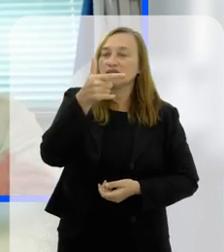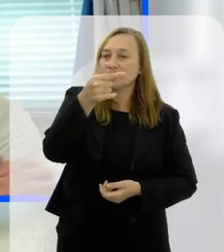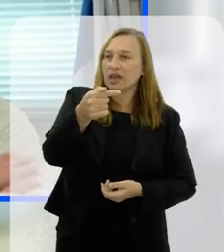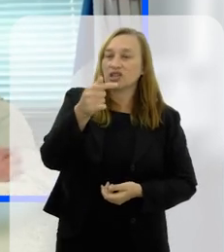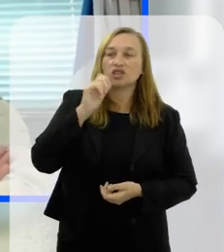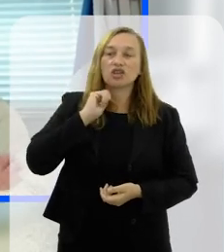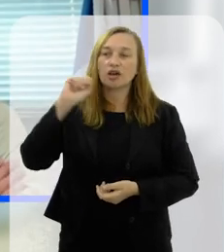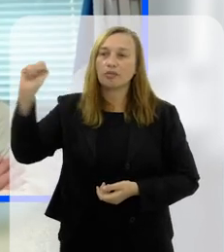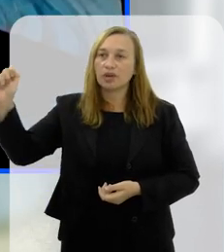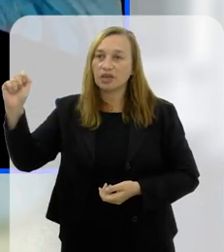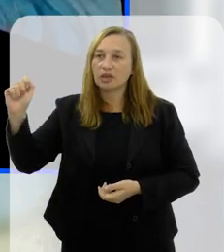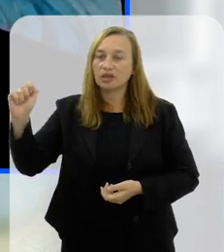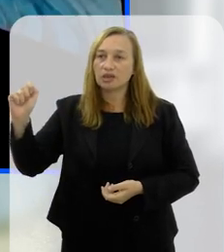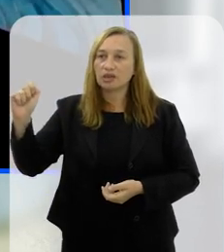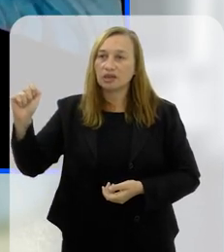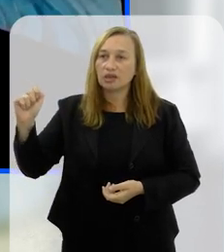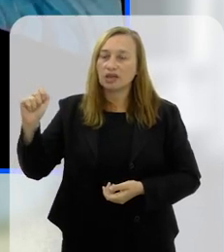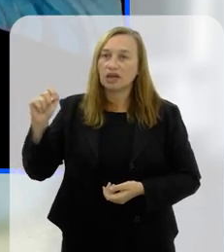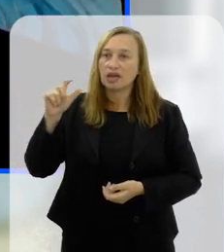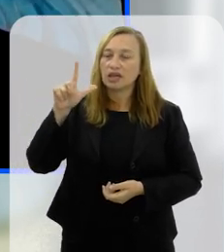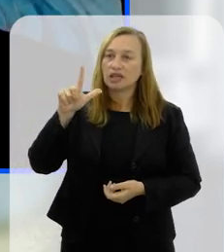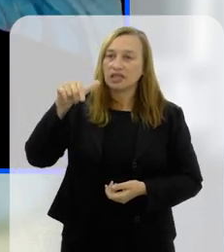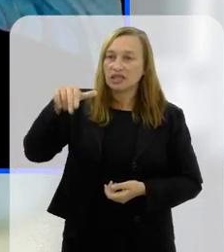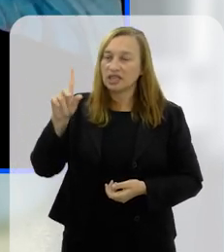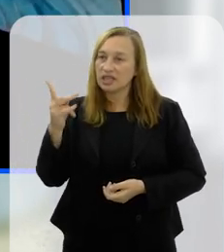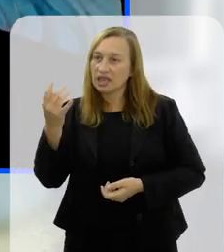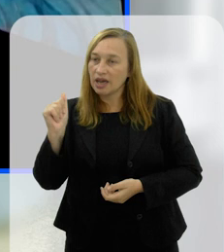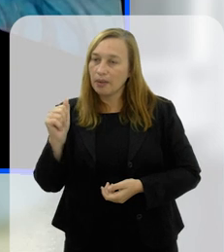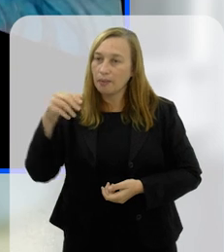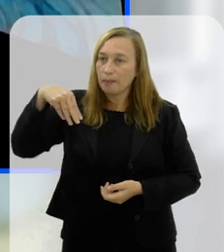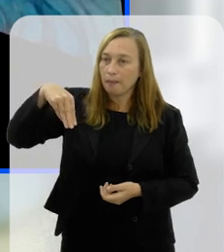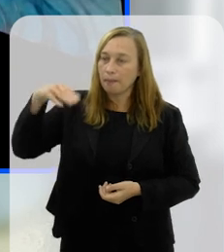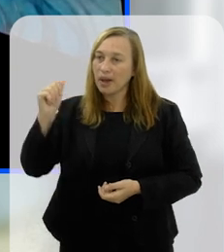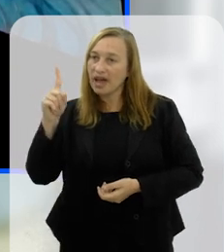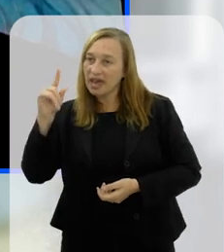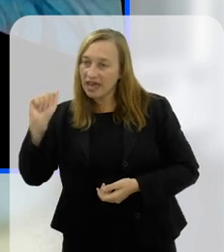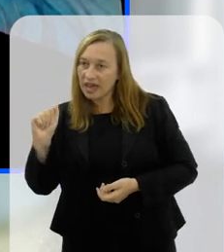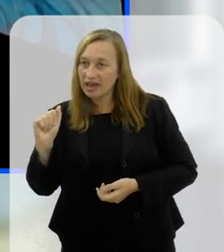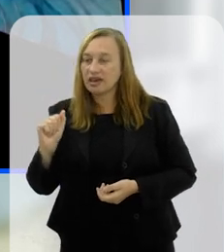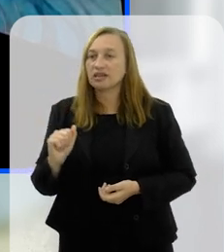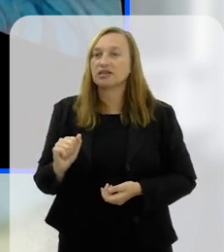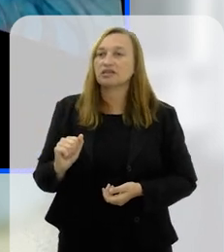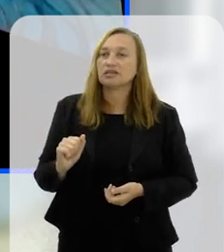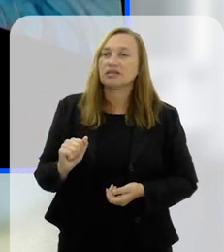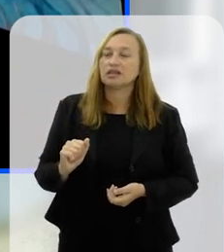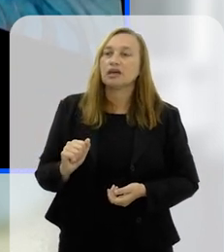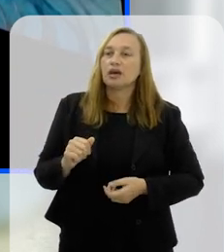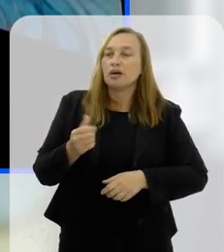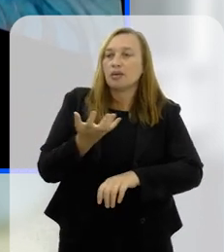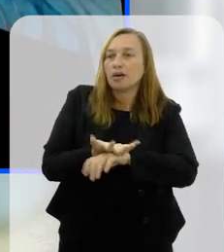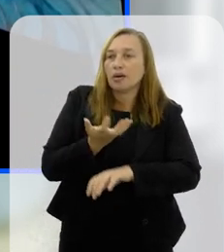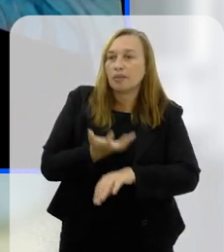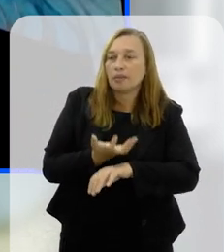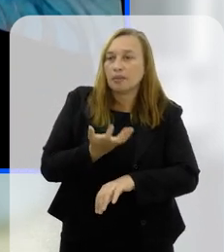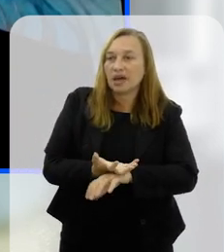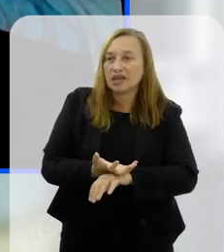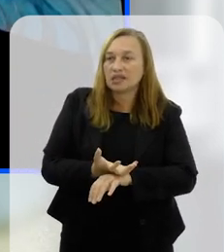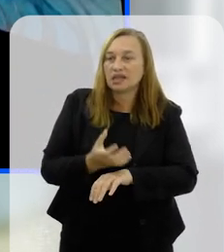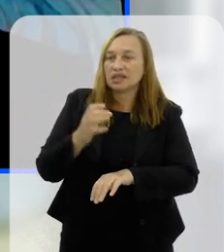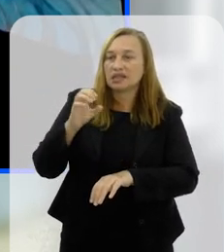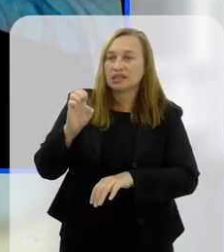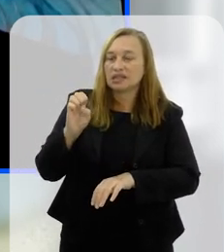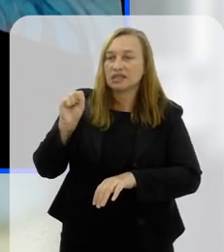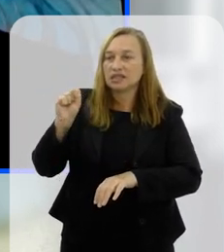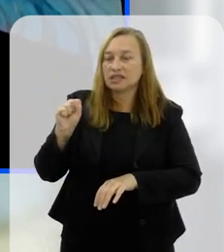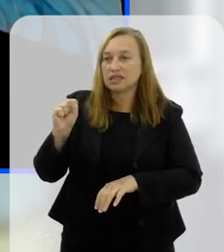ser no dia 7 de Abril ali na descida da nemia início da Delfim Moreira é perto ali da praça que a gente